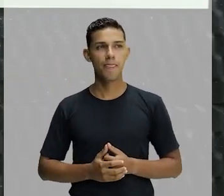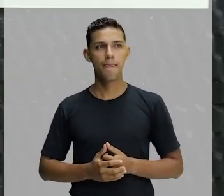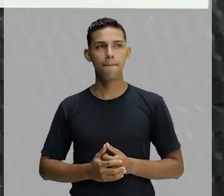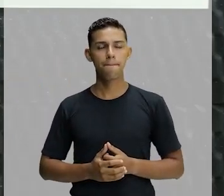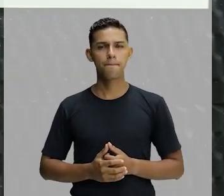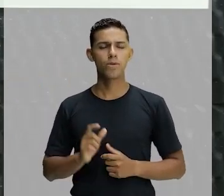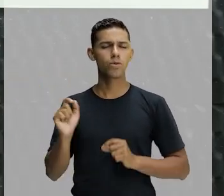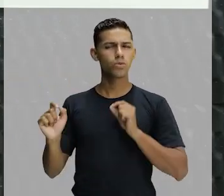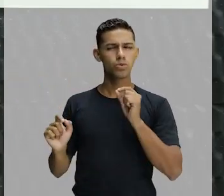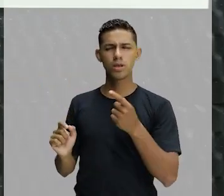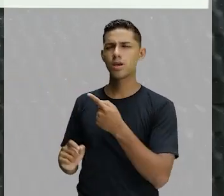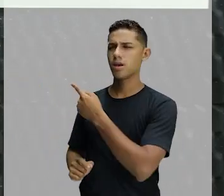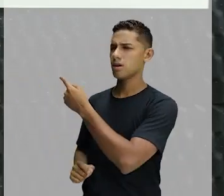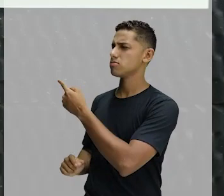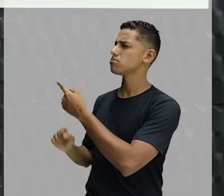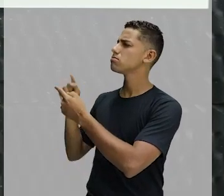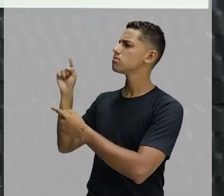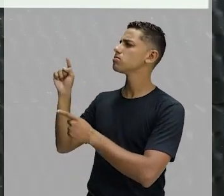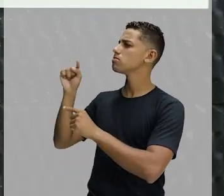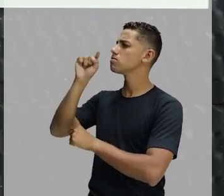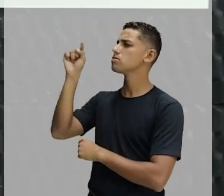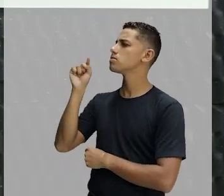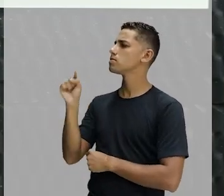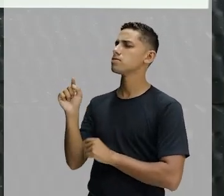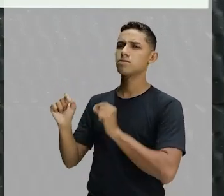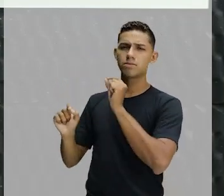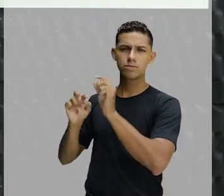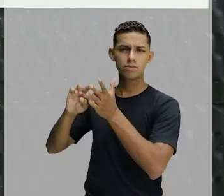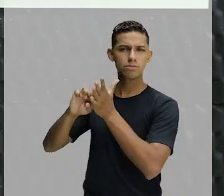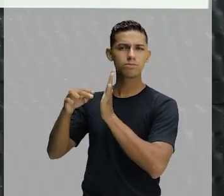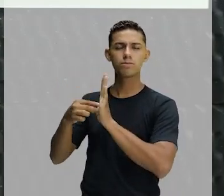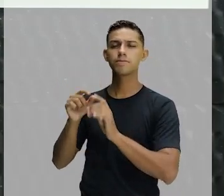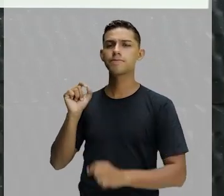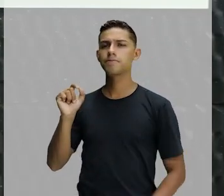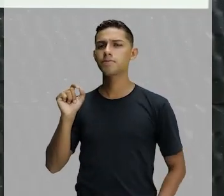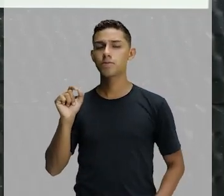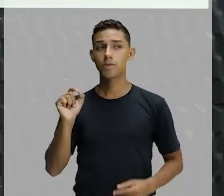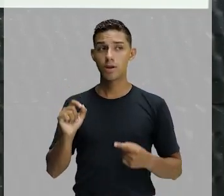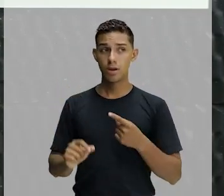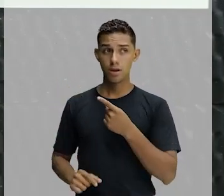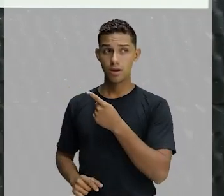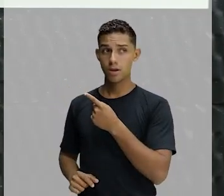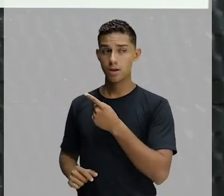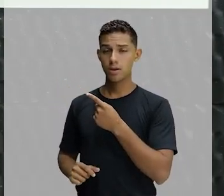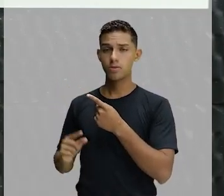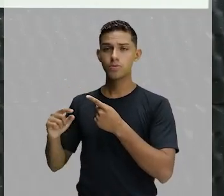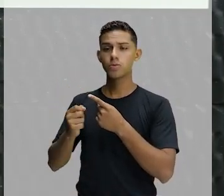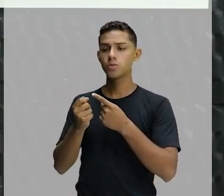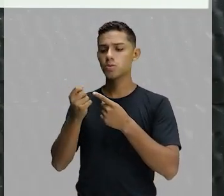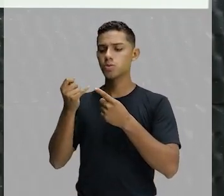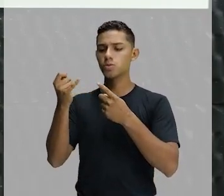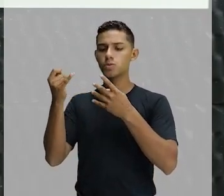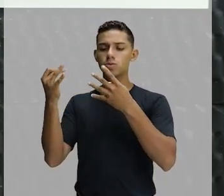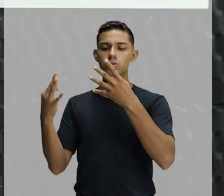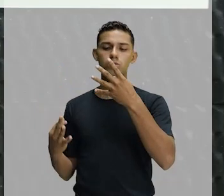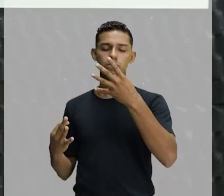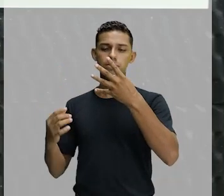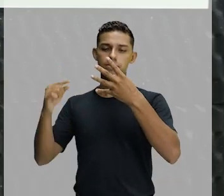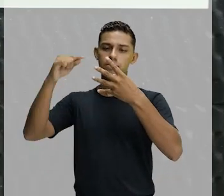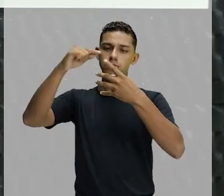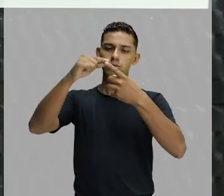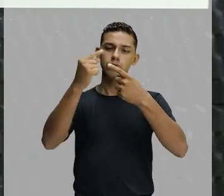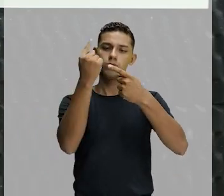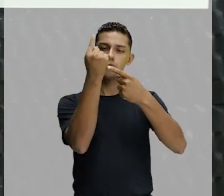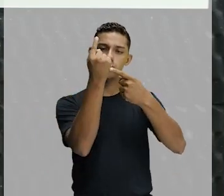O que é a proporção fenotípica? É a quantidade de... Quais são a quantidade de fenótipos diferentes? Eu tenho